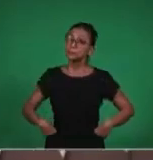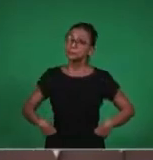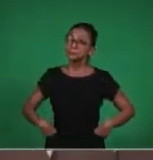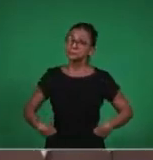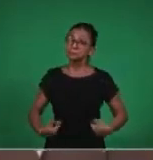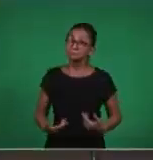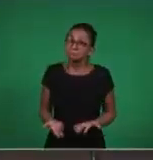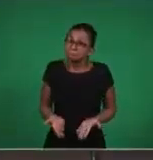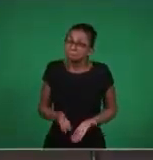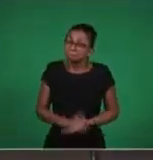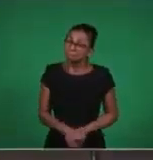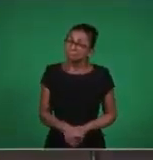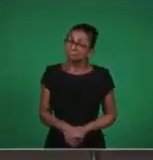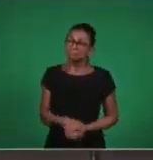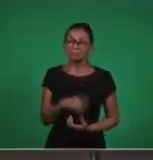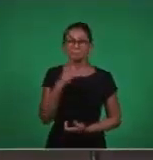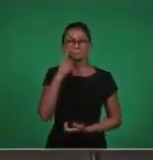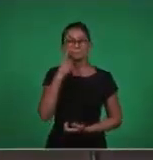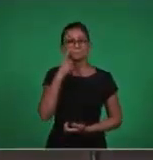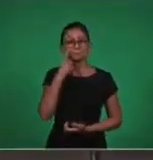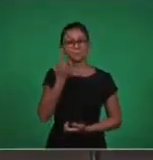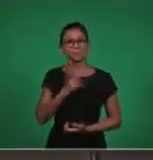Mas vejam só.